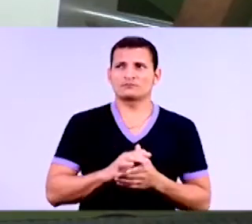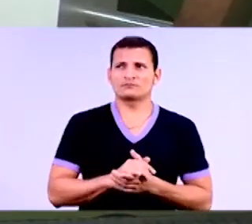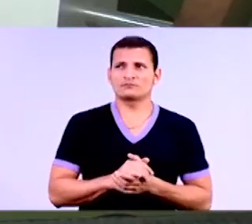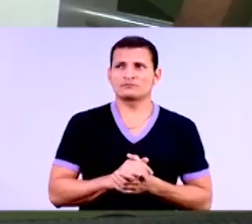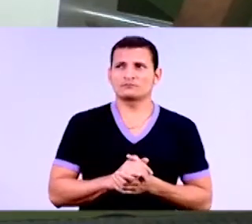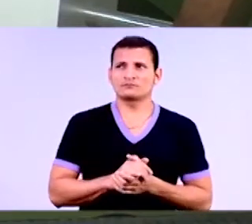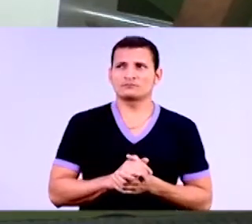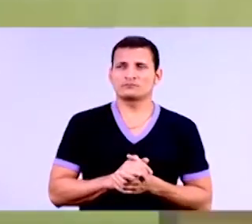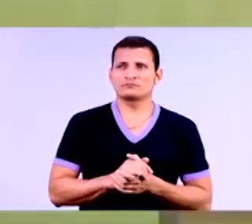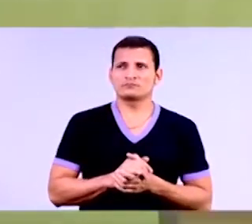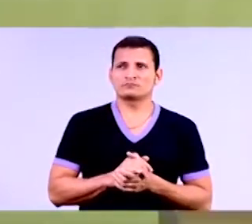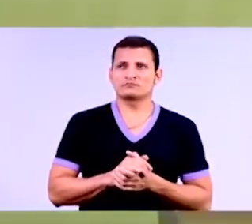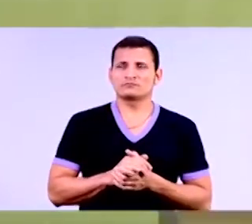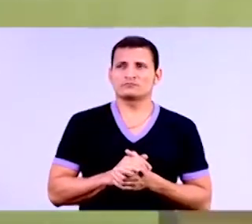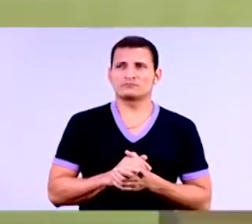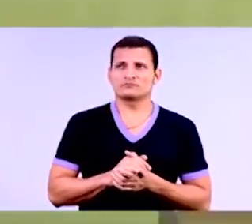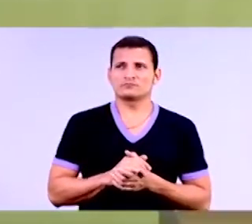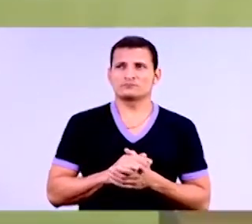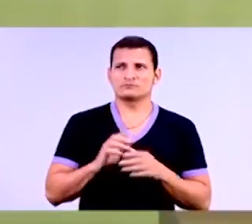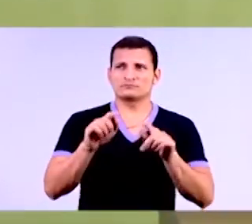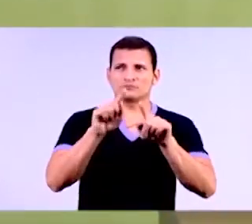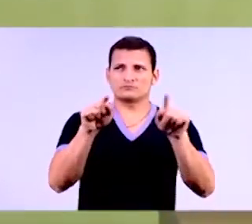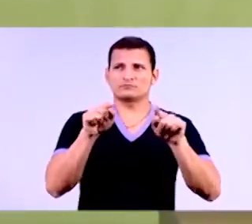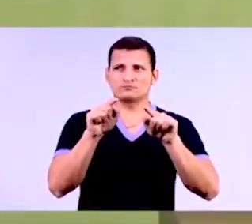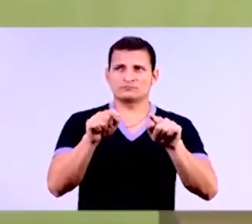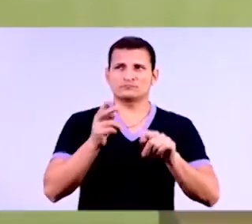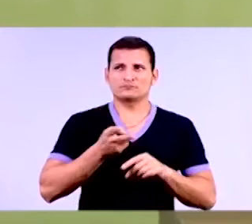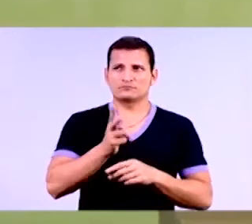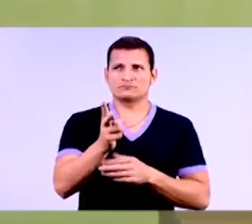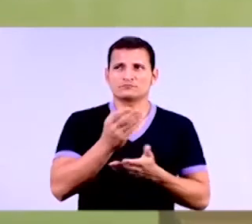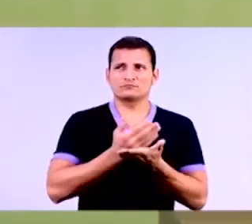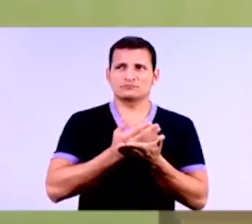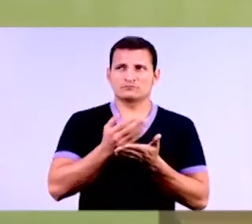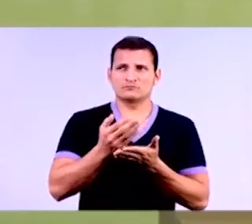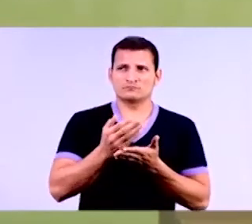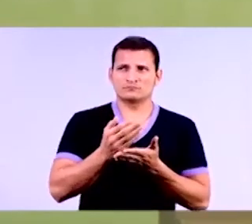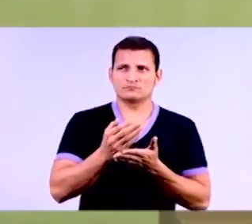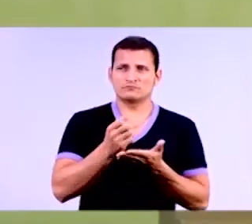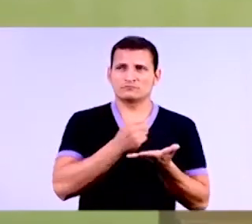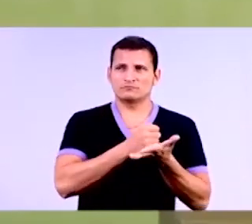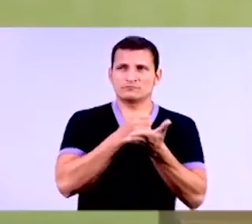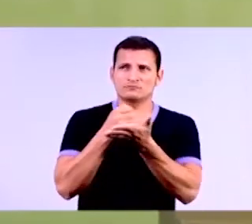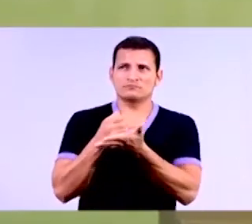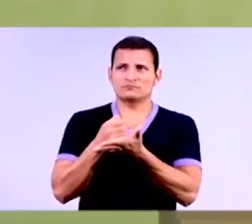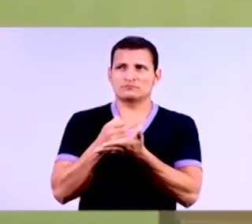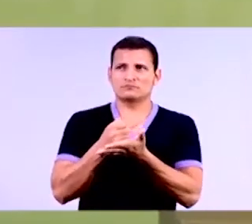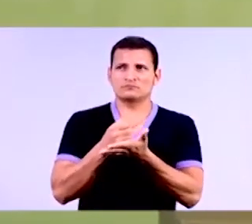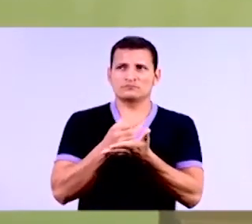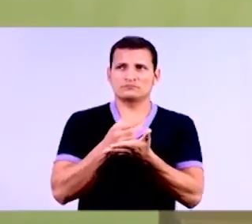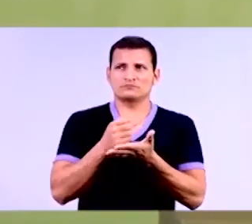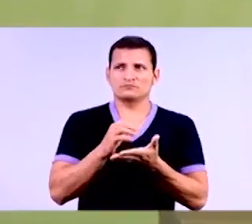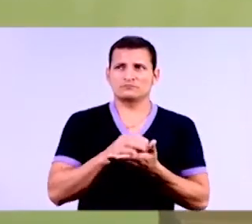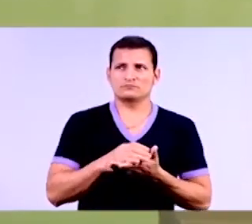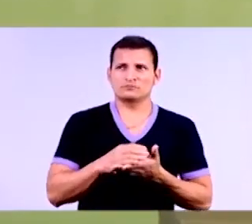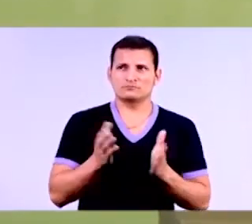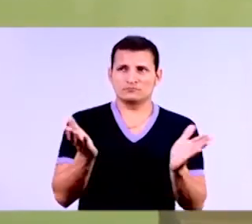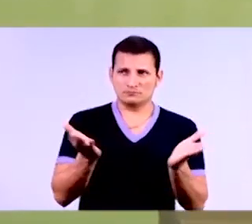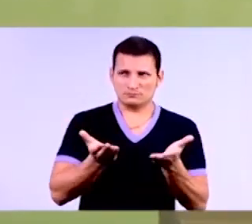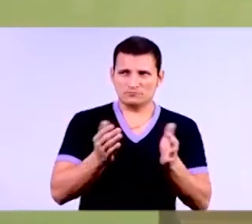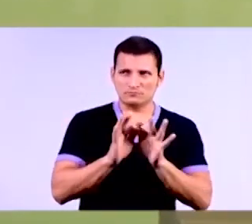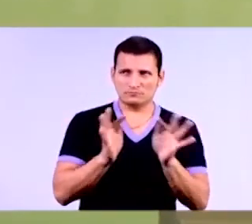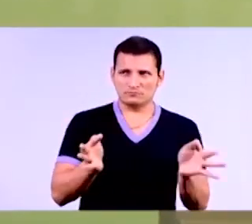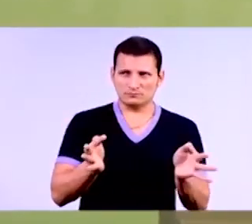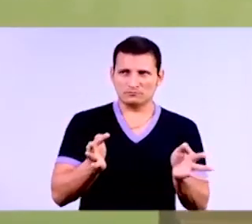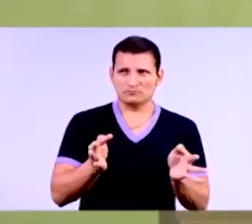Com certeza. A forma interrogativa sempre vai começar com um auxiliar, que no presente simples, ou